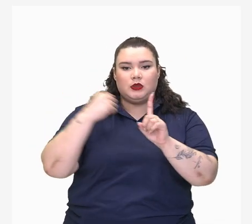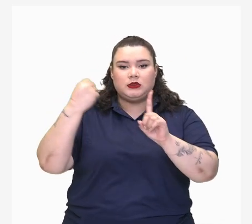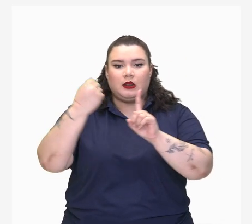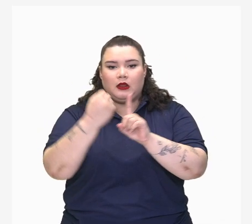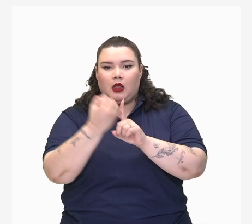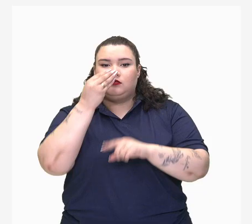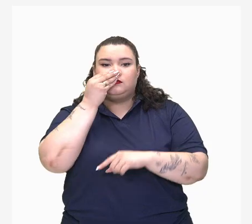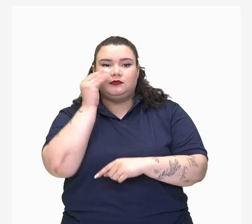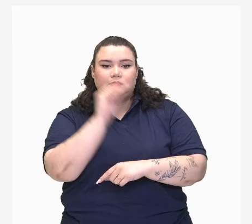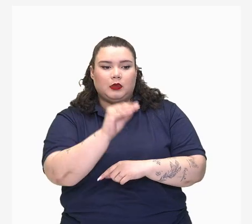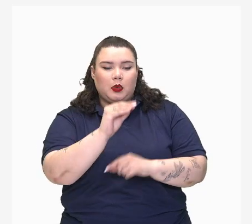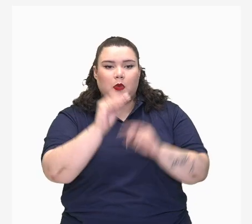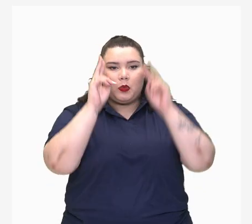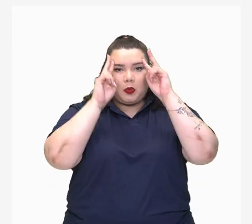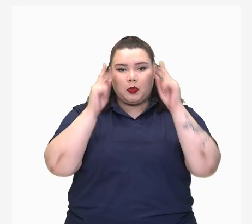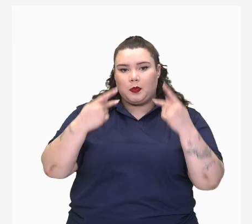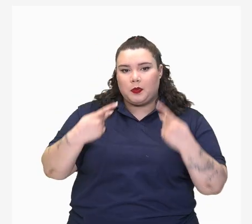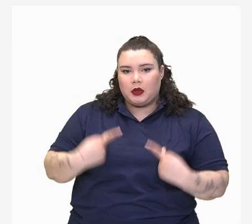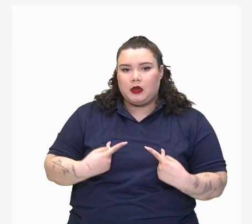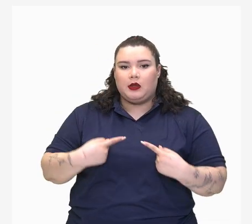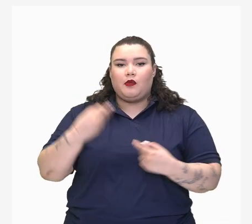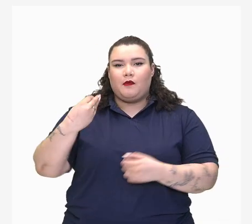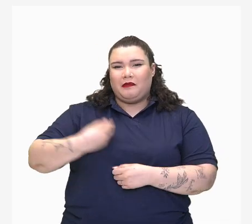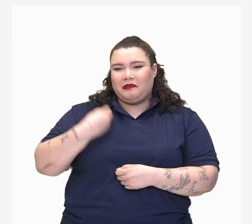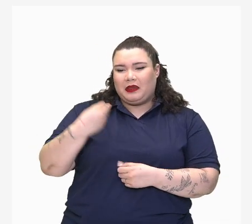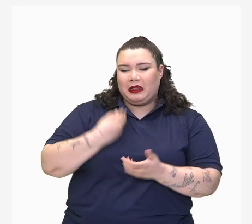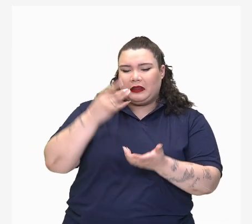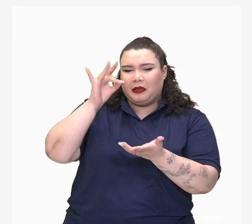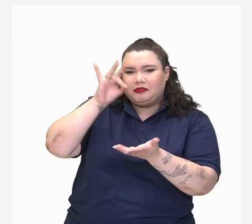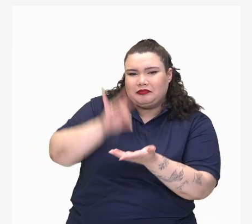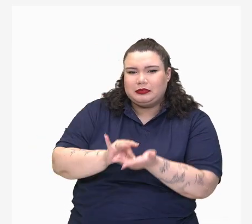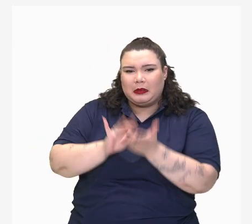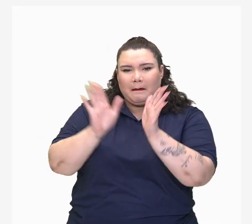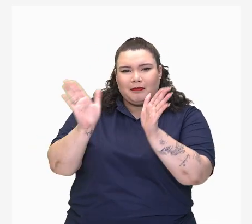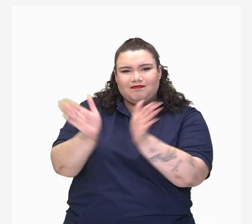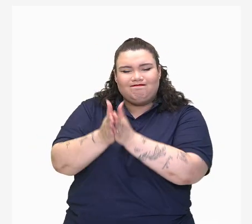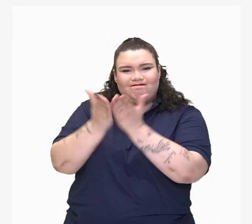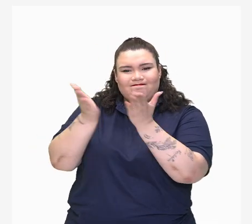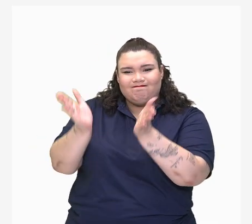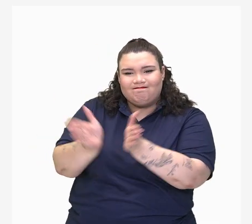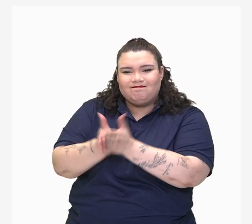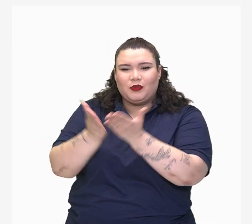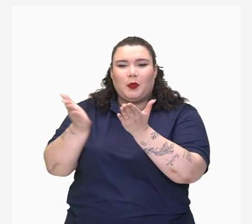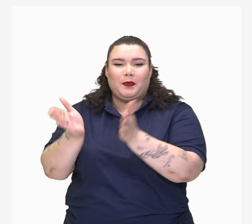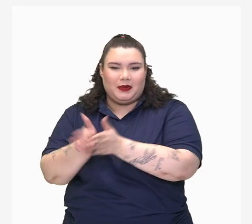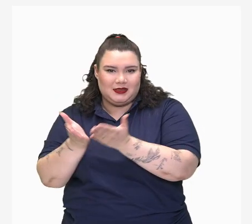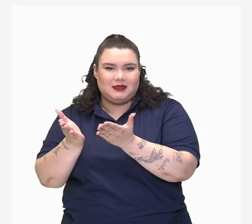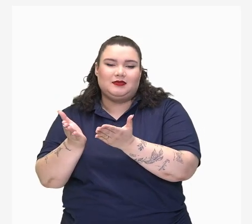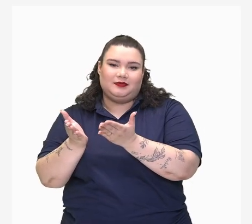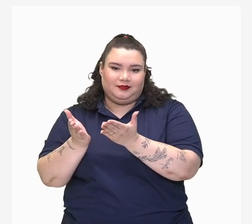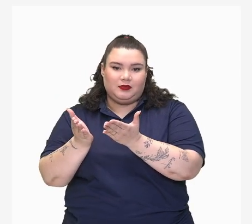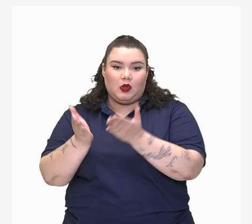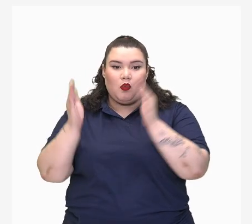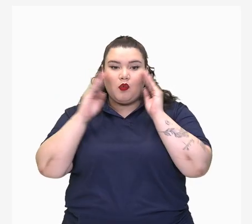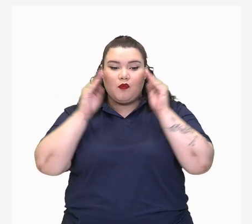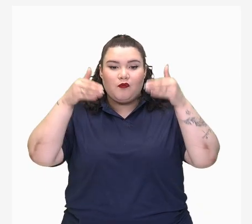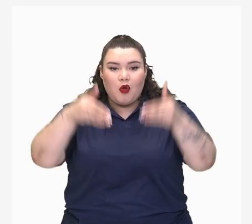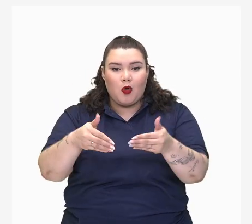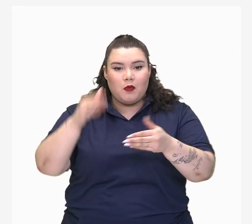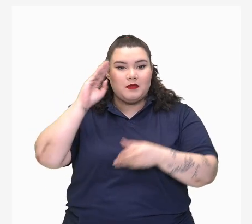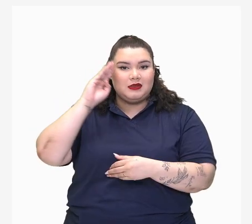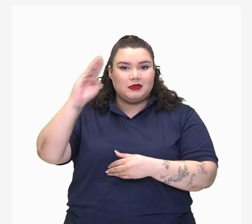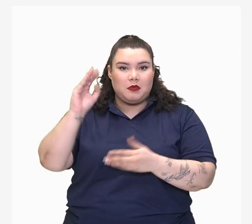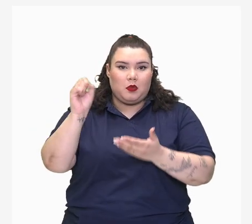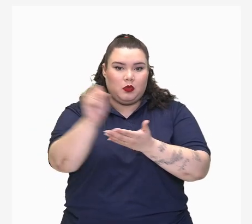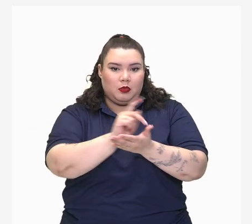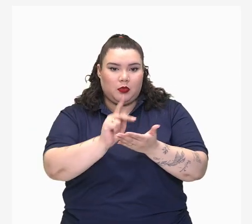da condição humana em situações de extrema miséria. O tema central